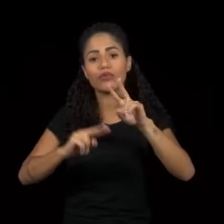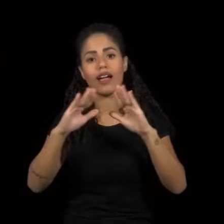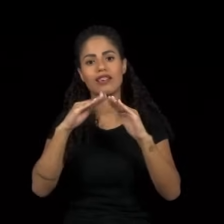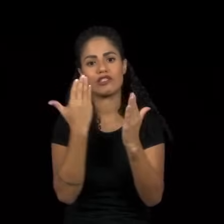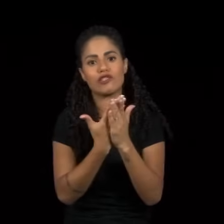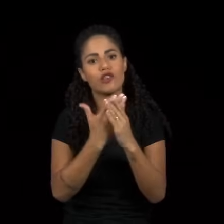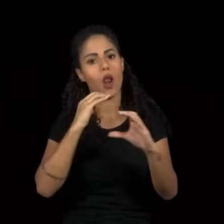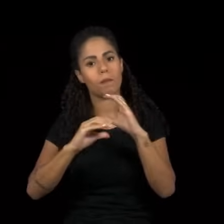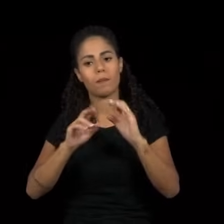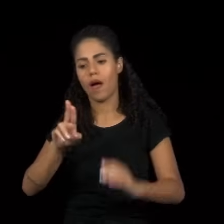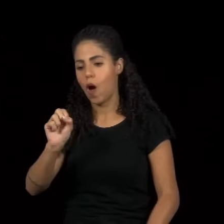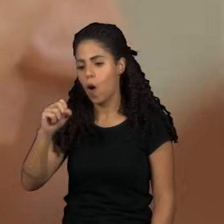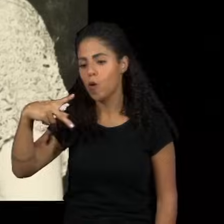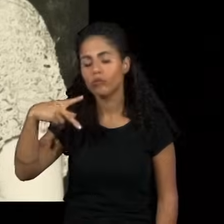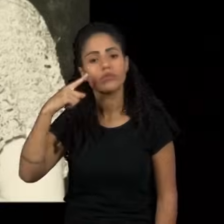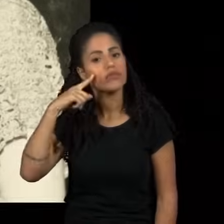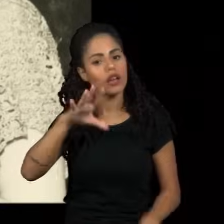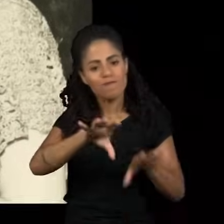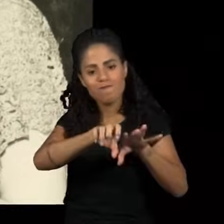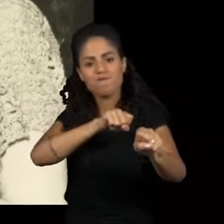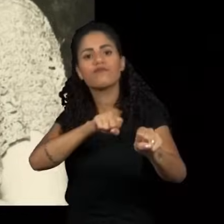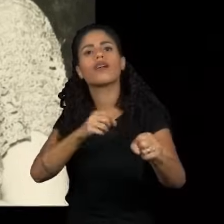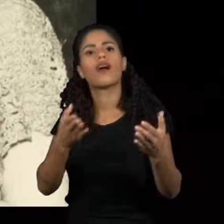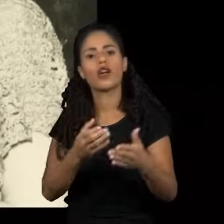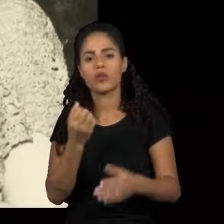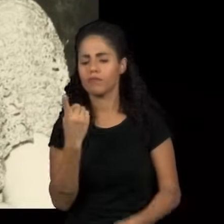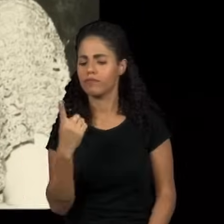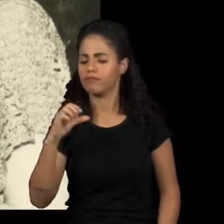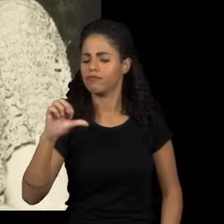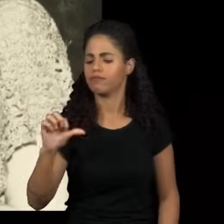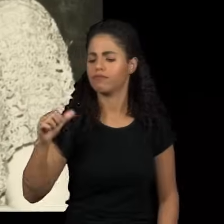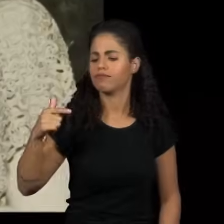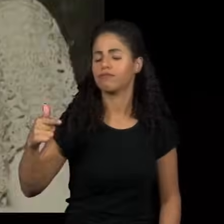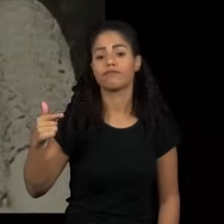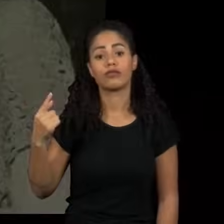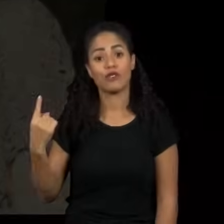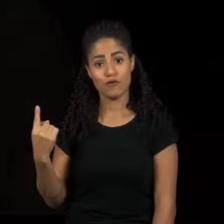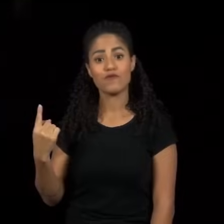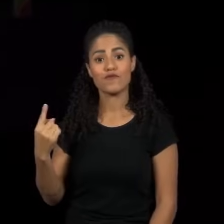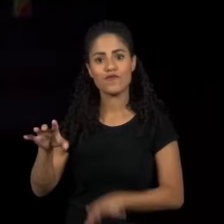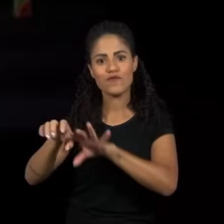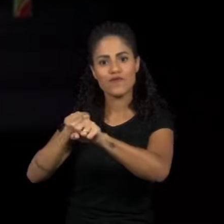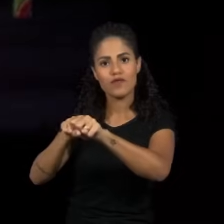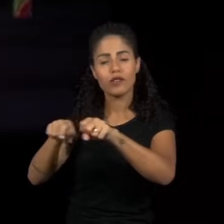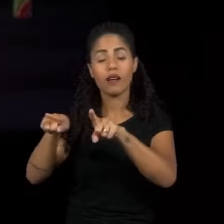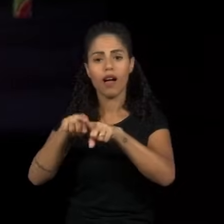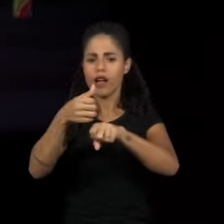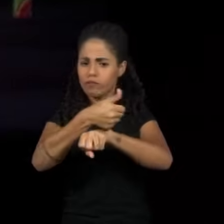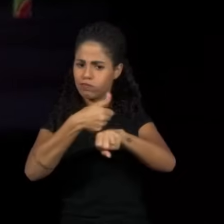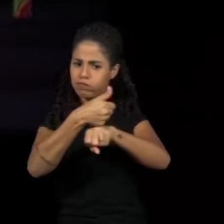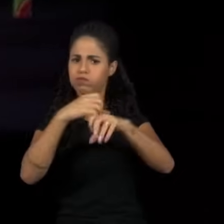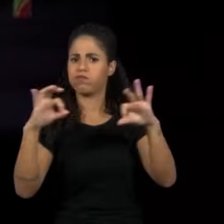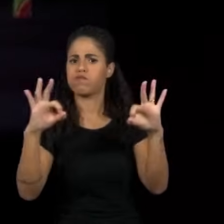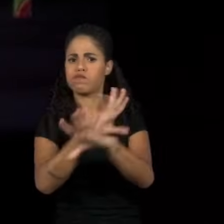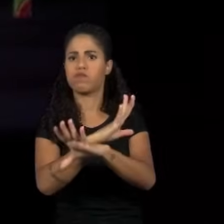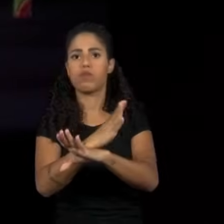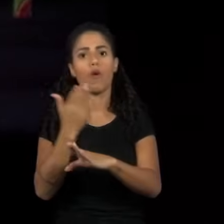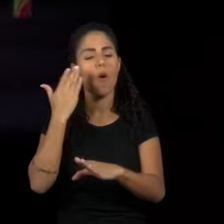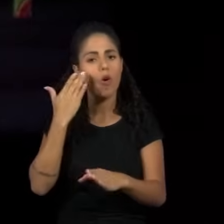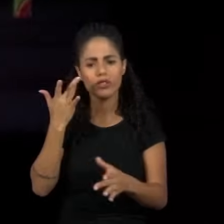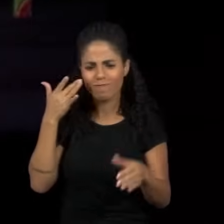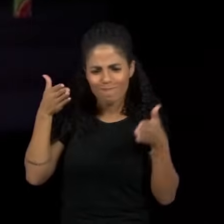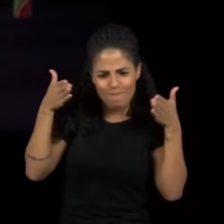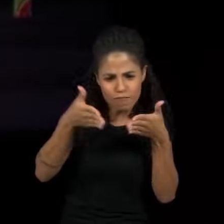Artes da USP, onde se formou em 1971. Como profissional, Capella se